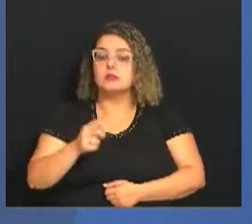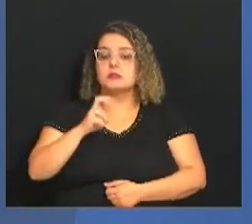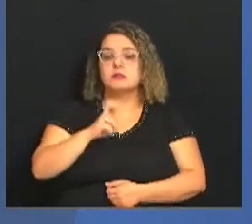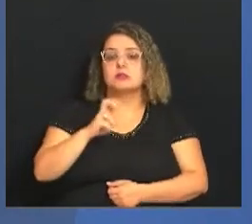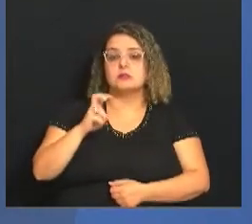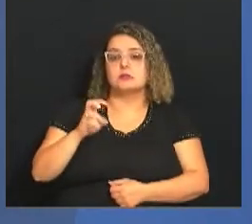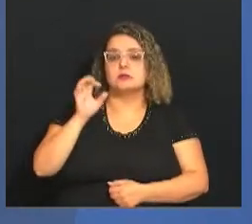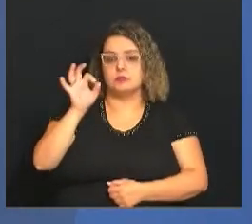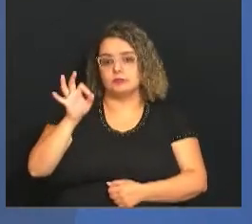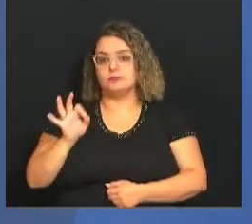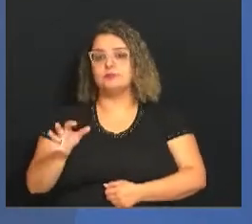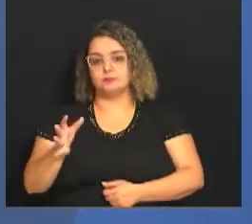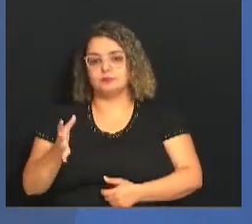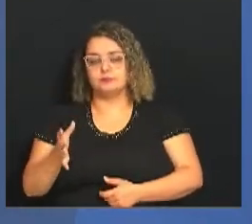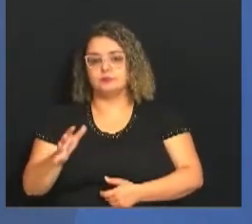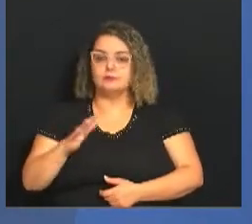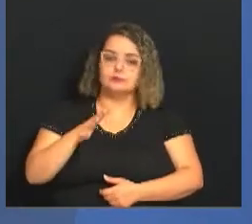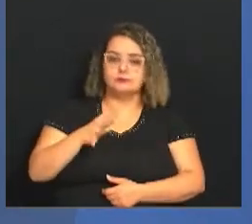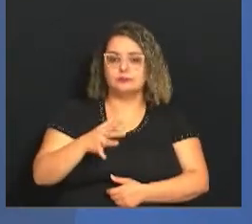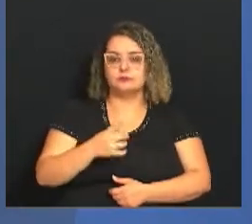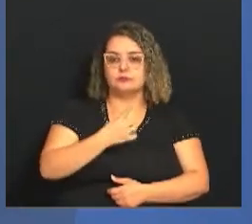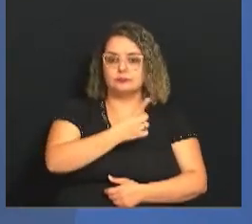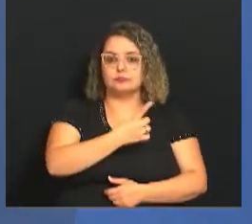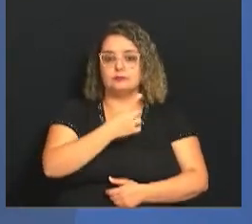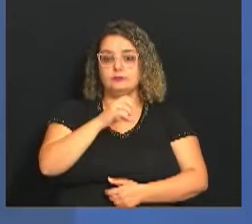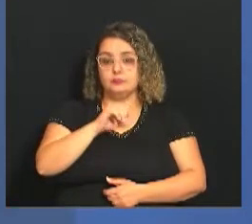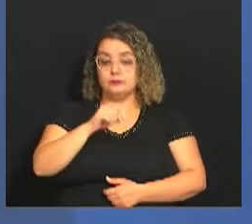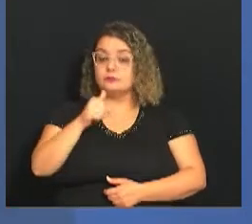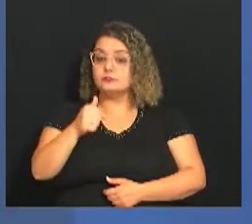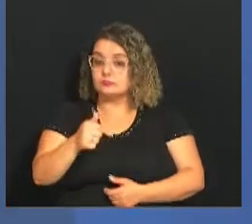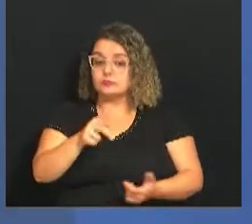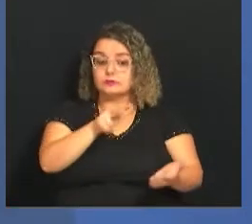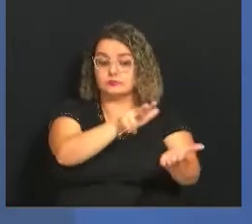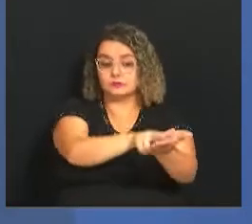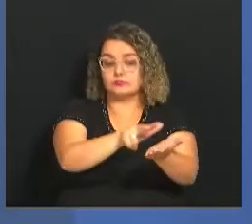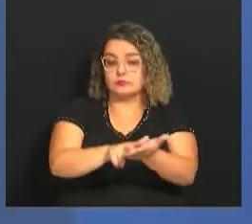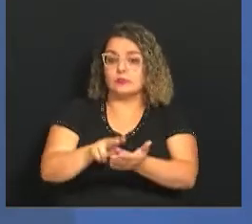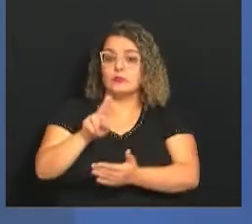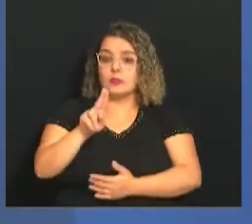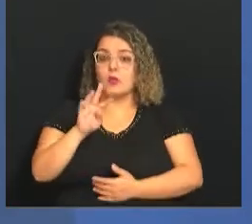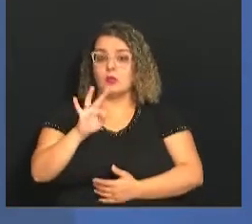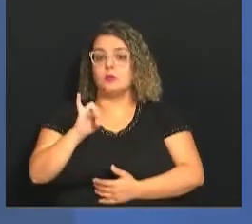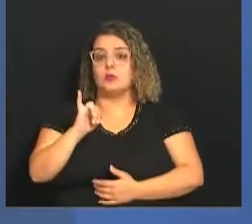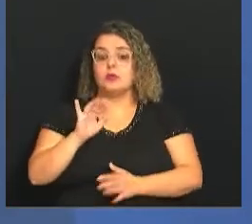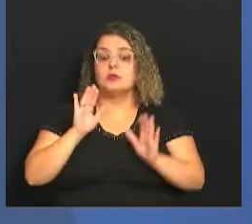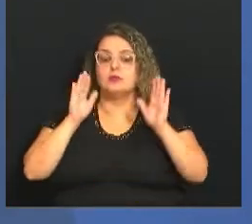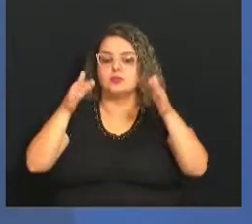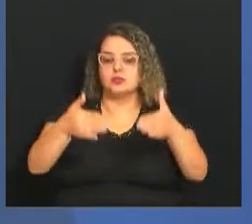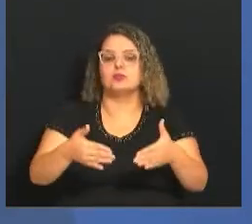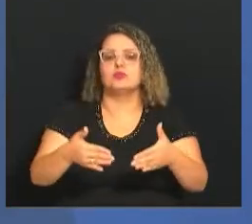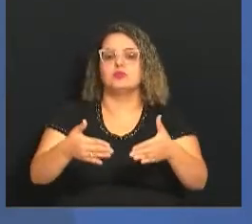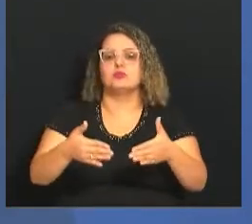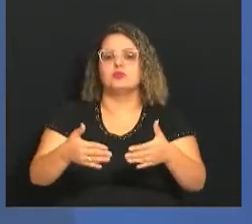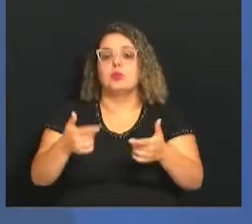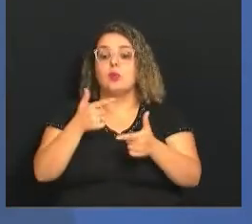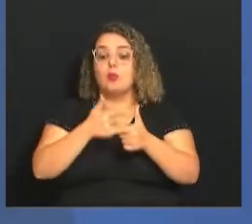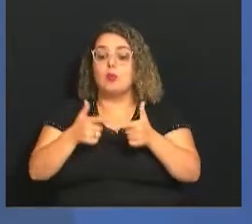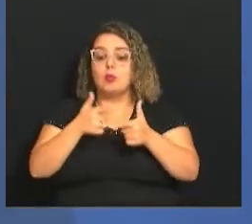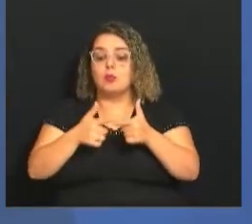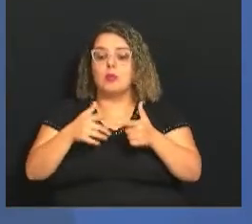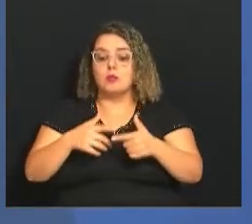63,55%. Num total de 107 leitos de UTI exclusivos para pacientes com síndromes